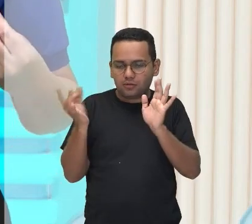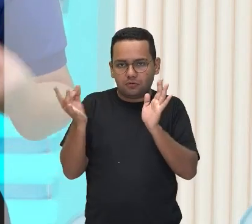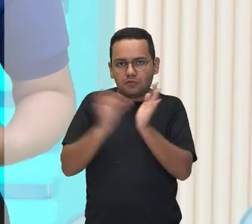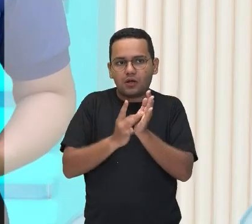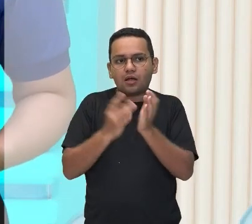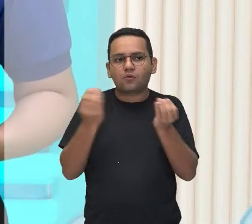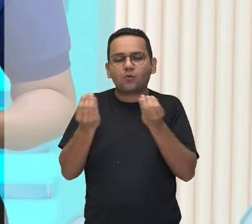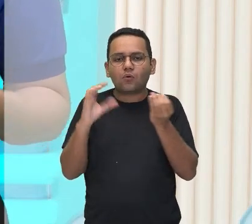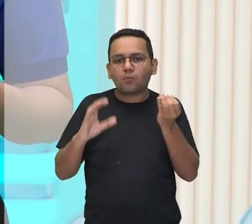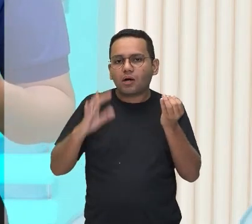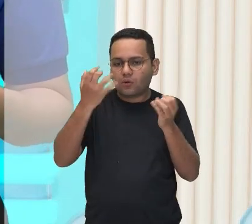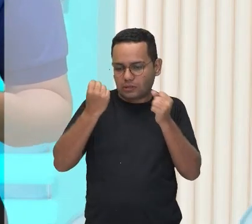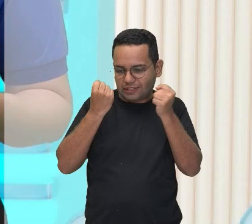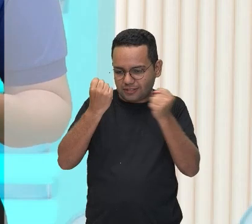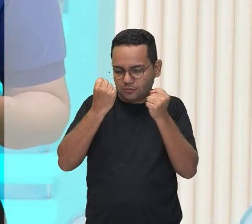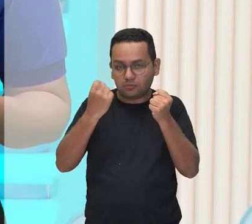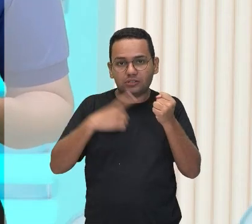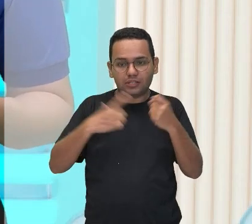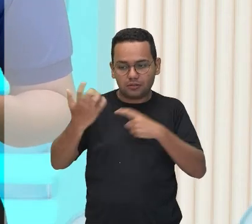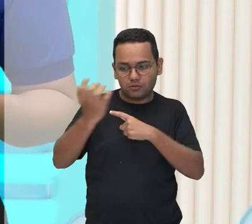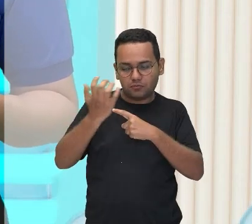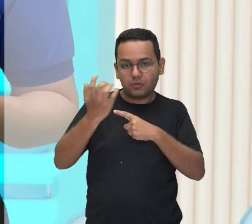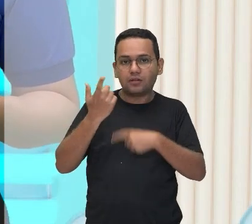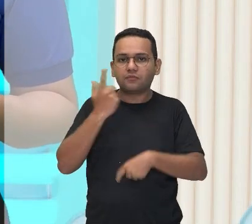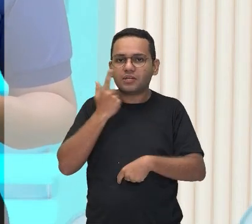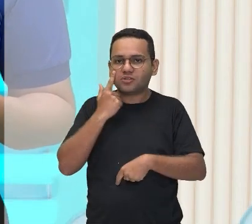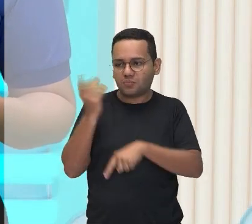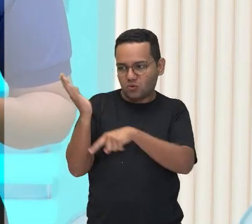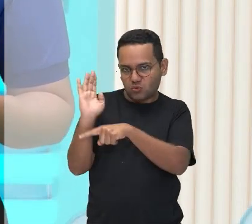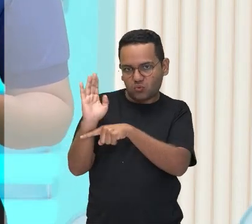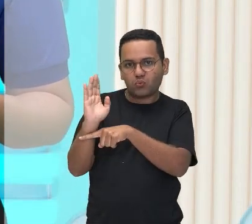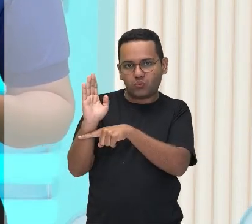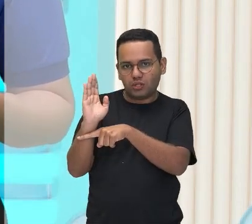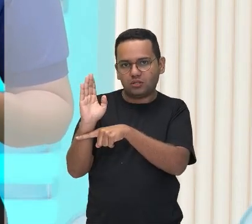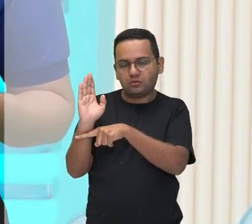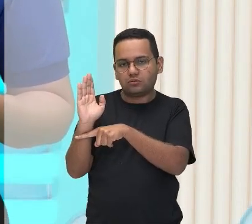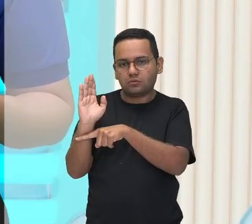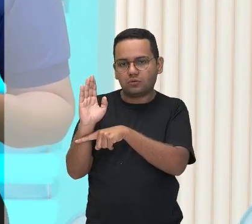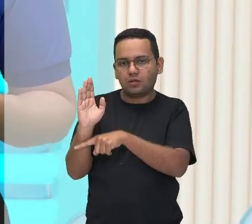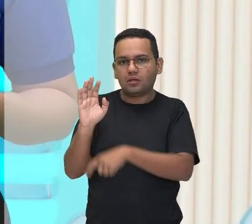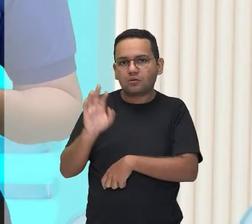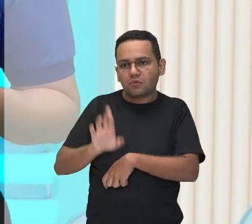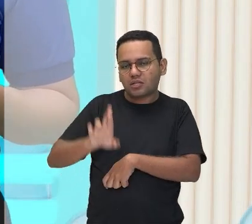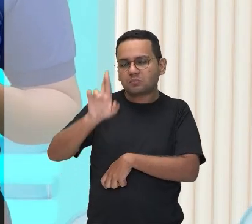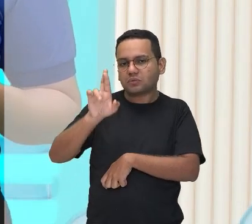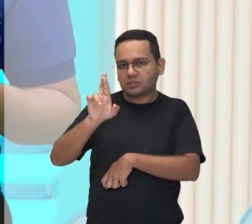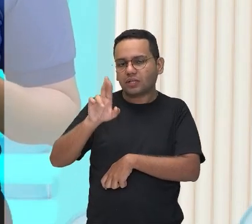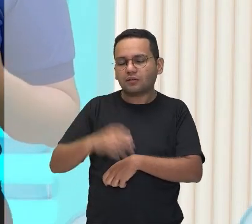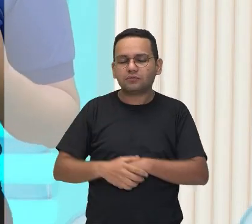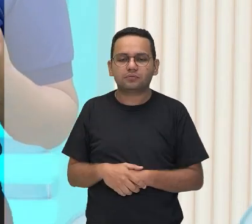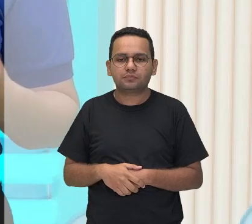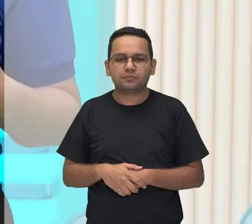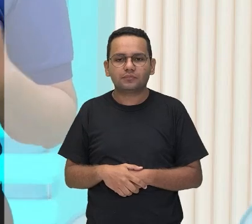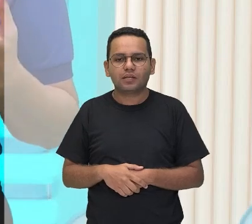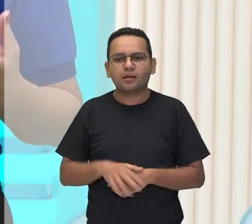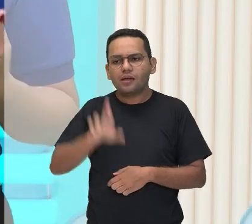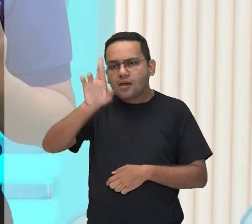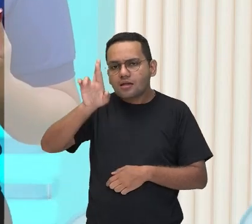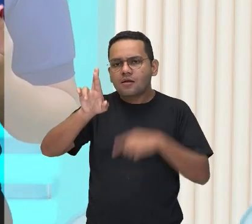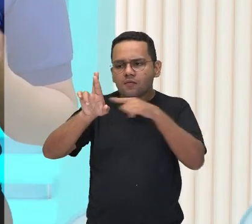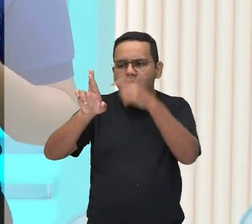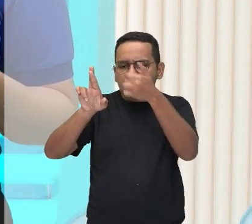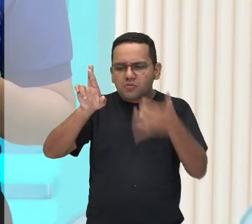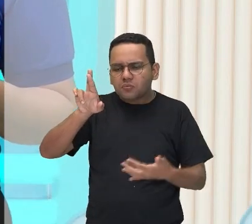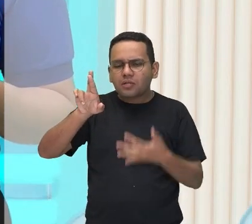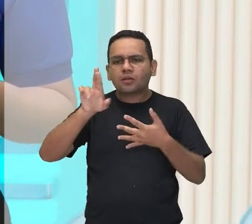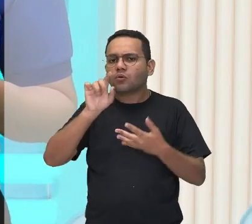vida do atleta, eu trouxe aqui um vídeo, né, do Sensei Washington, que ele vai falar sobre os aspectos